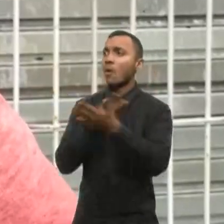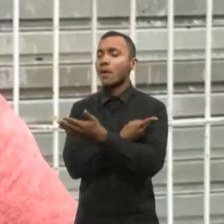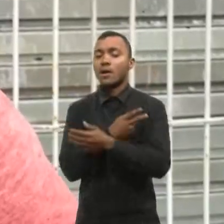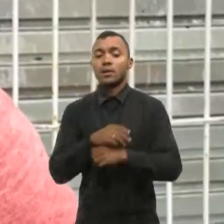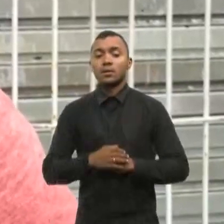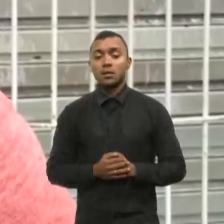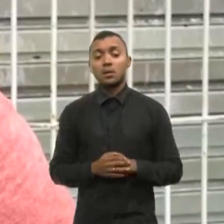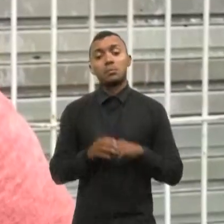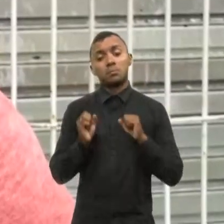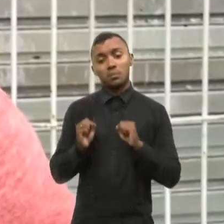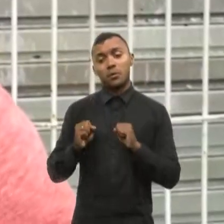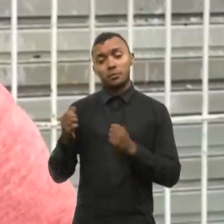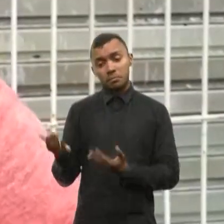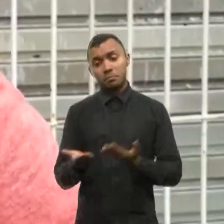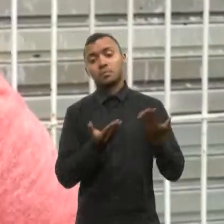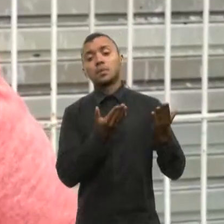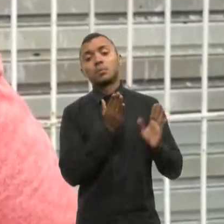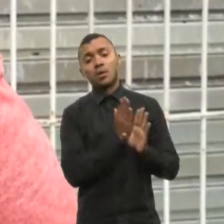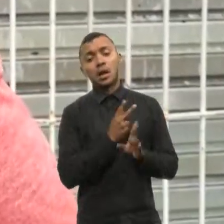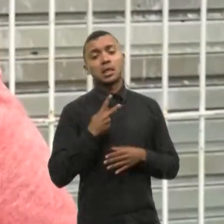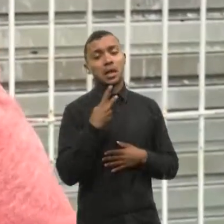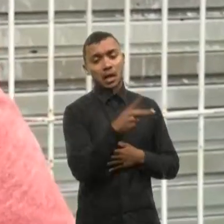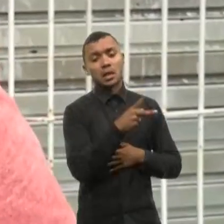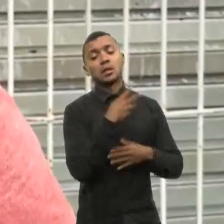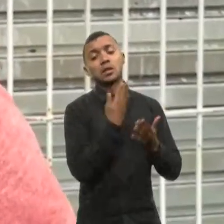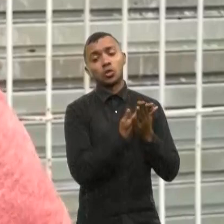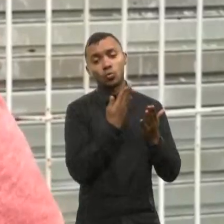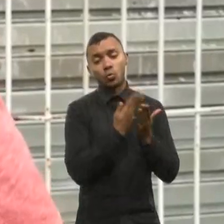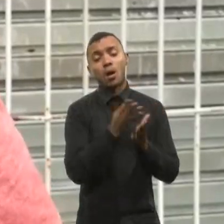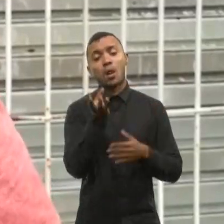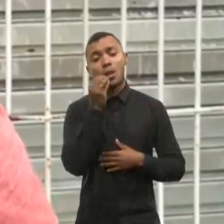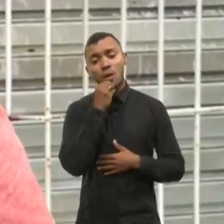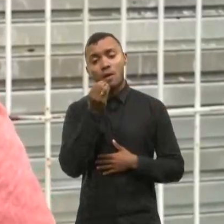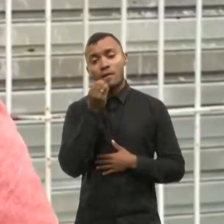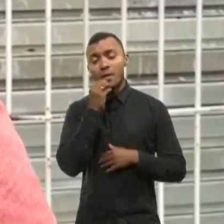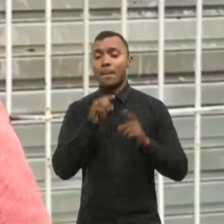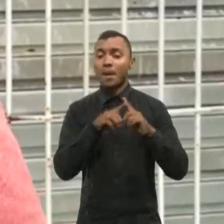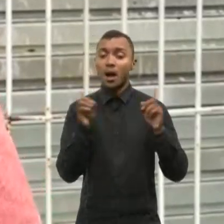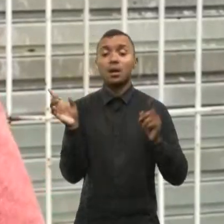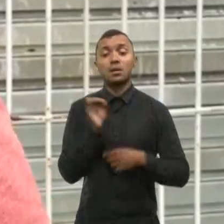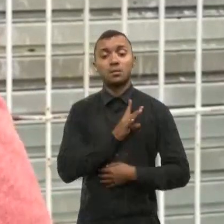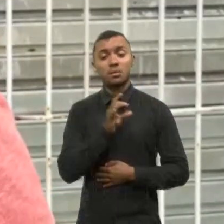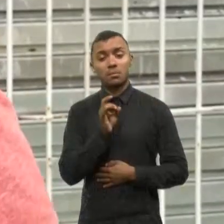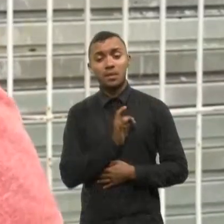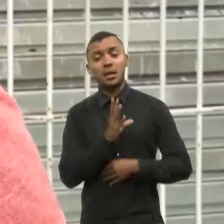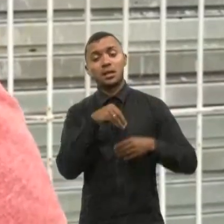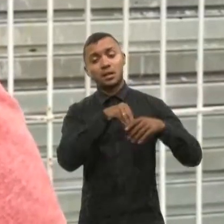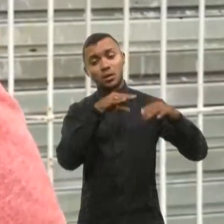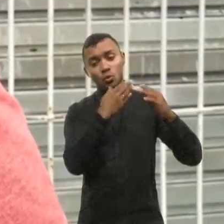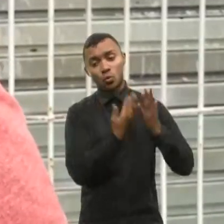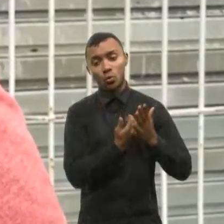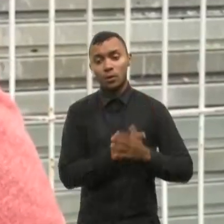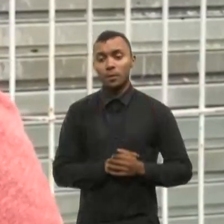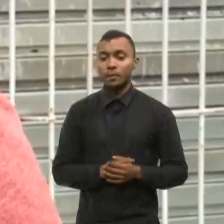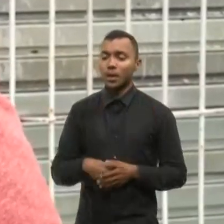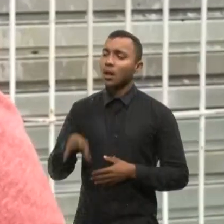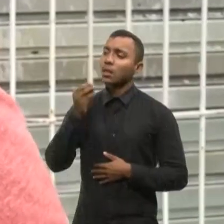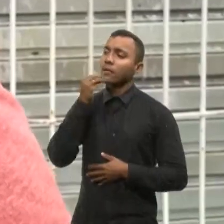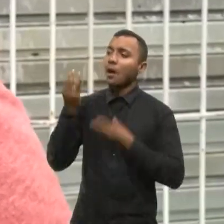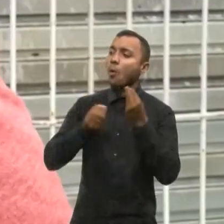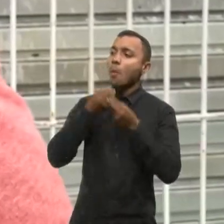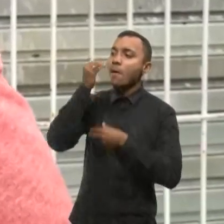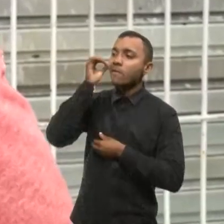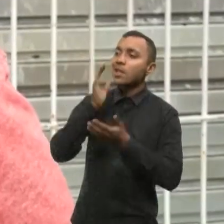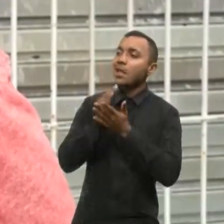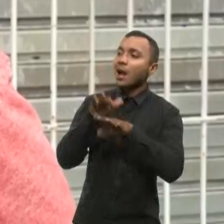porque tem que a educação delas, tem que estudar, né? Mas a gente se sente inseguro de deixar no colégio. O que o senhor acha que deve ser feito para evitar essa violência